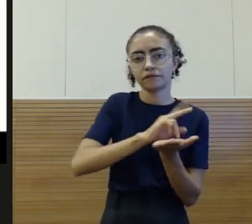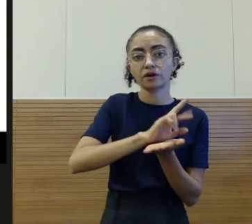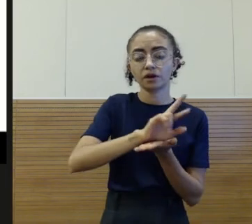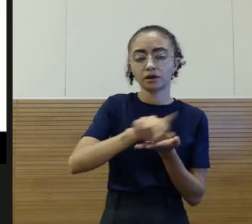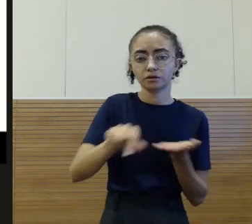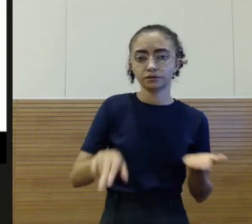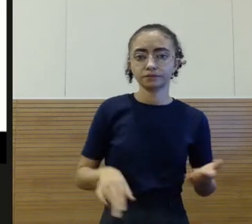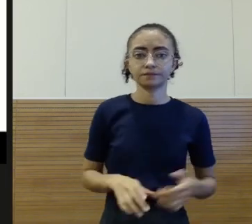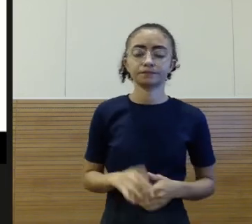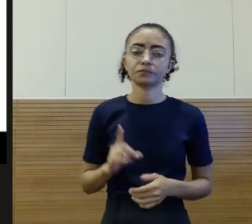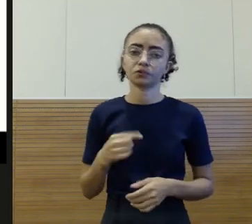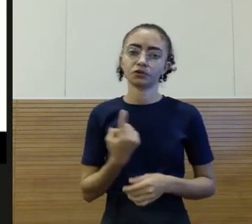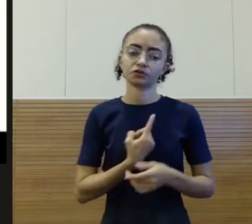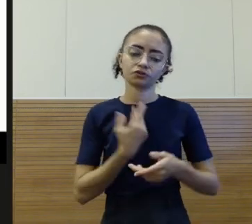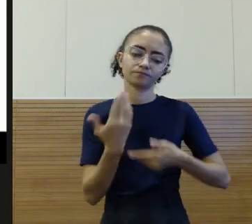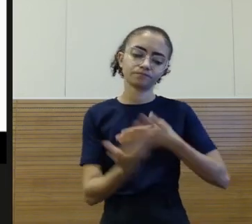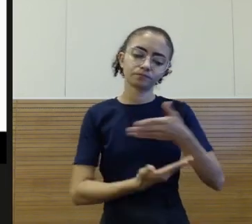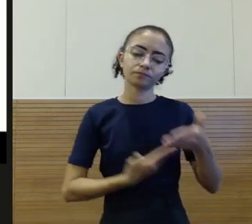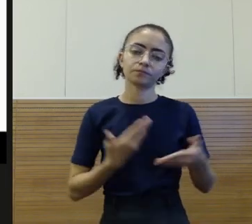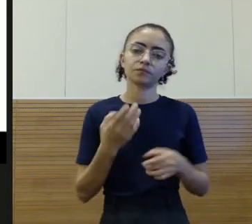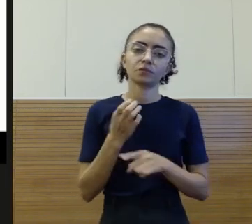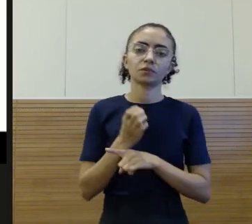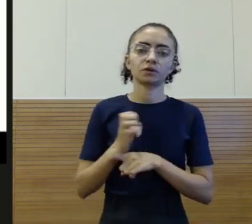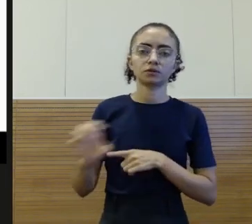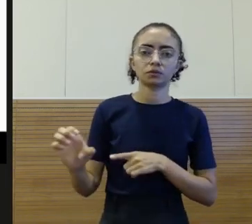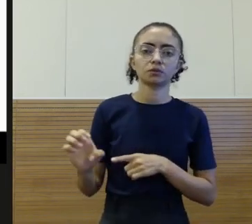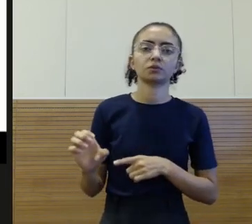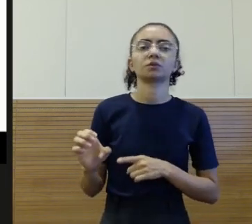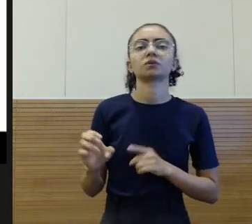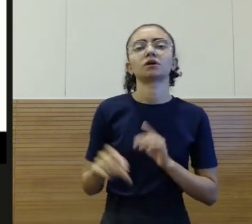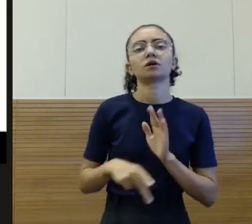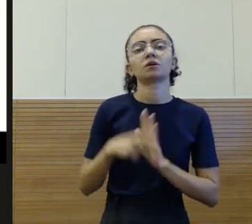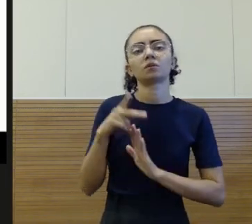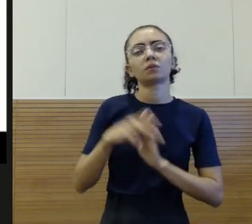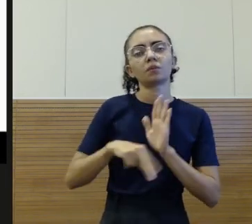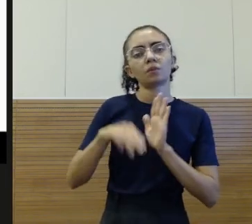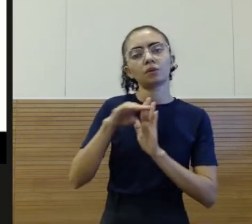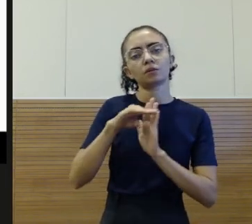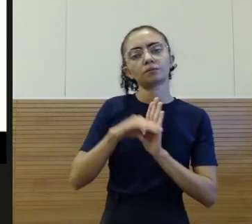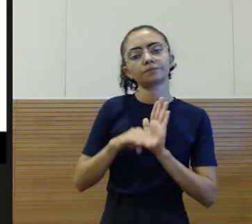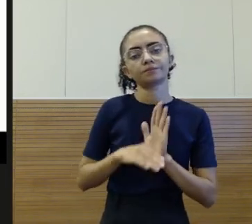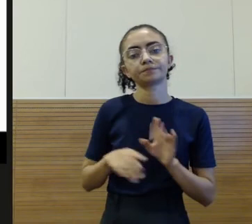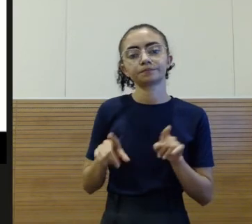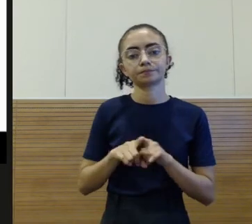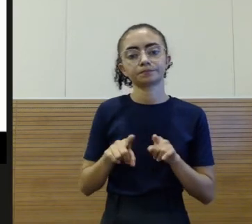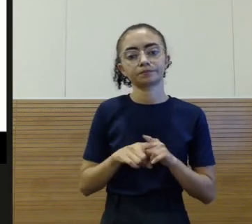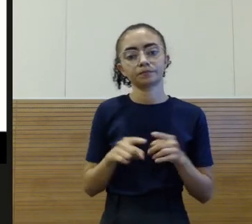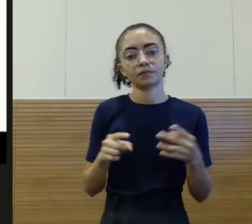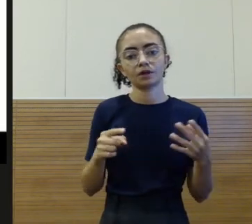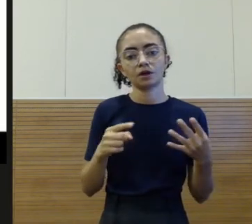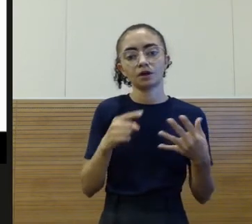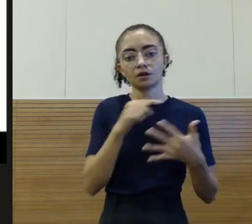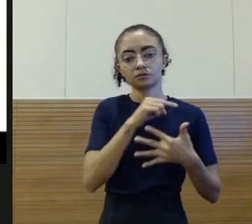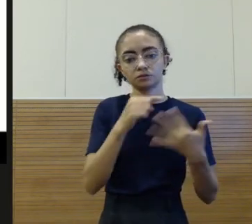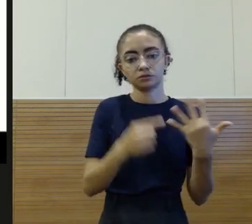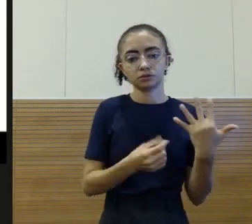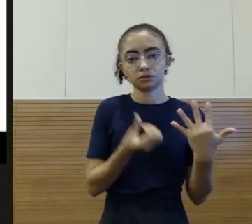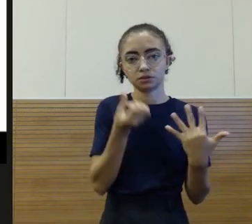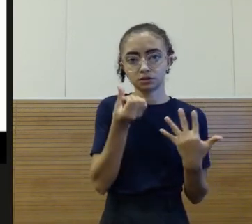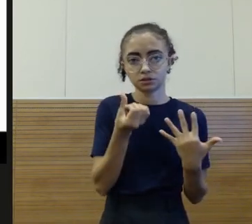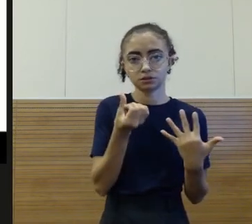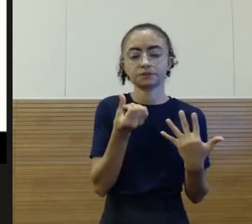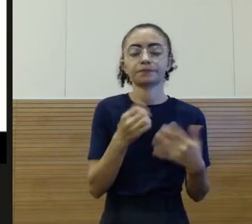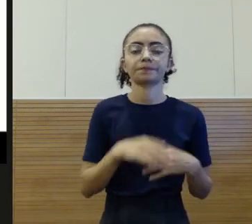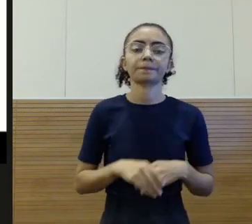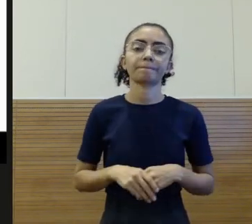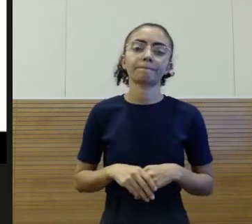compartilhamos o Equador com seu plano. E o último componente, que está muito enriquecedor, que